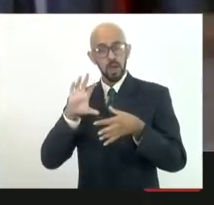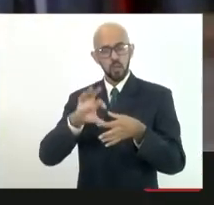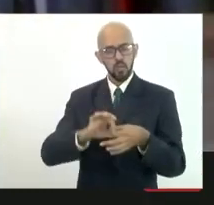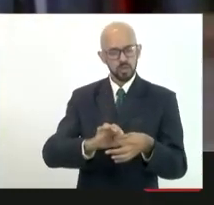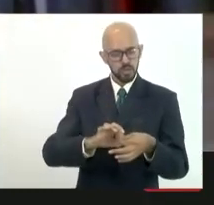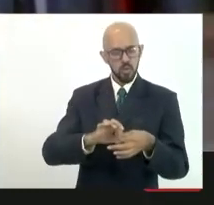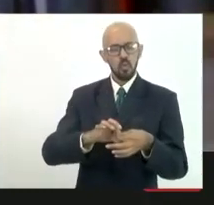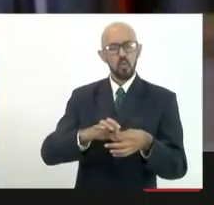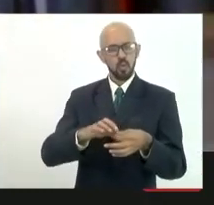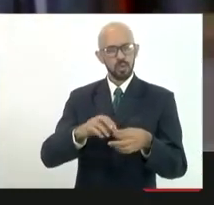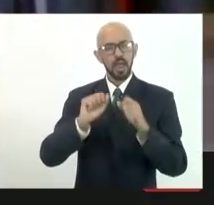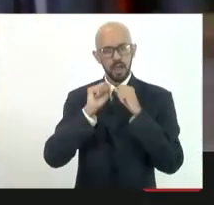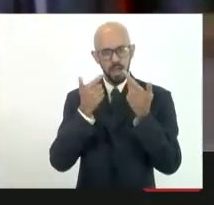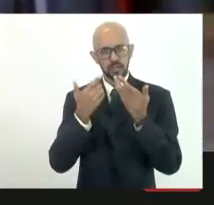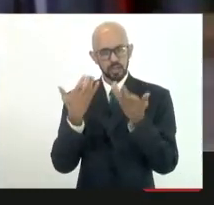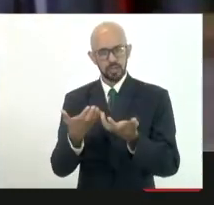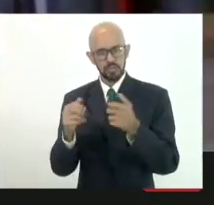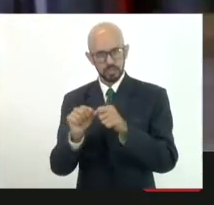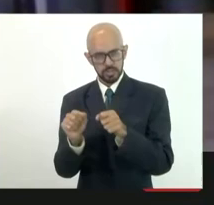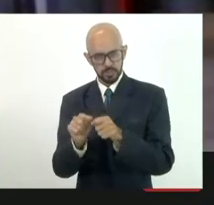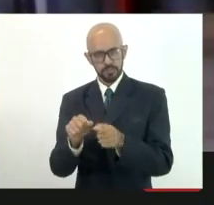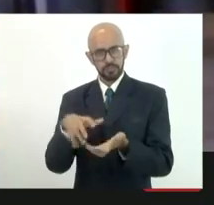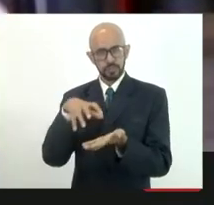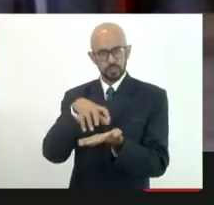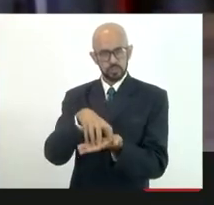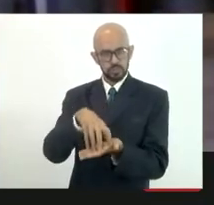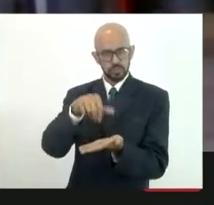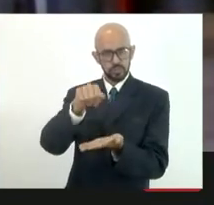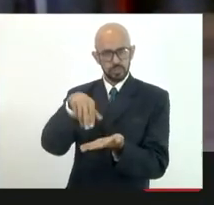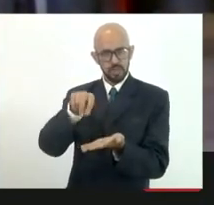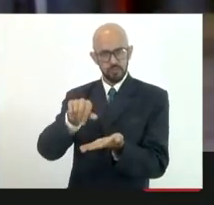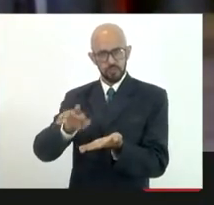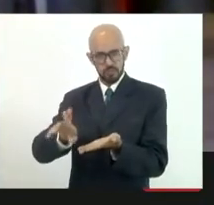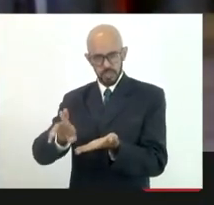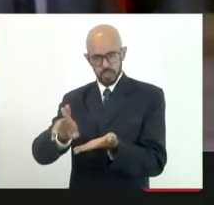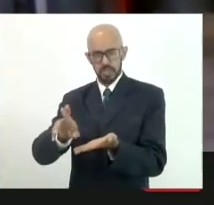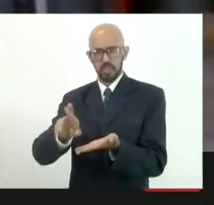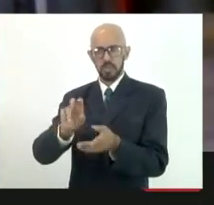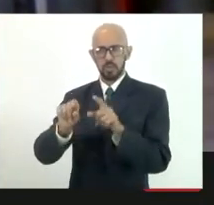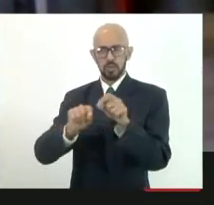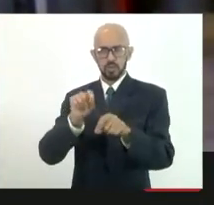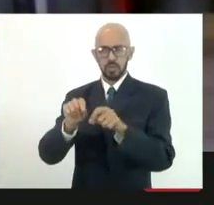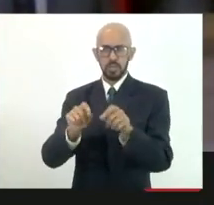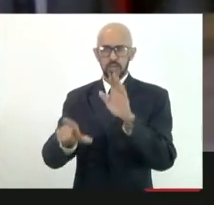Alerj. Em relação ao NAVIR, eu acho que vale a pena, só para terminar, a partir do que tem a Lei